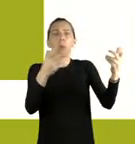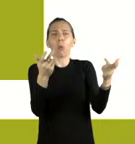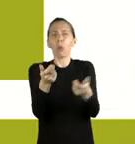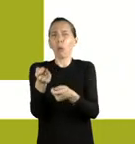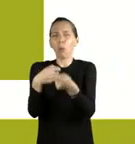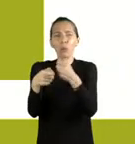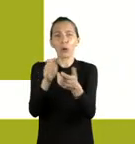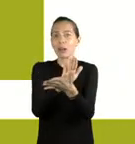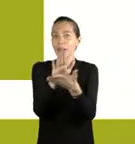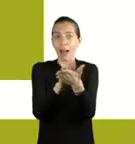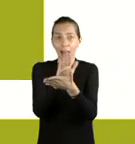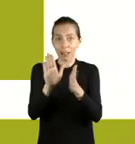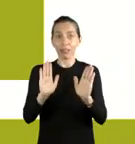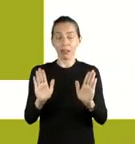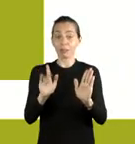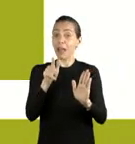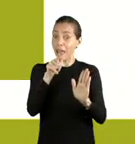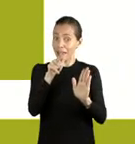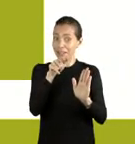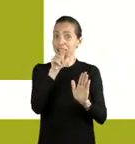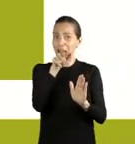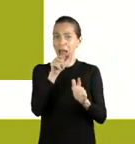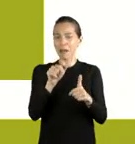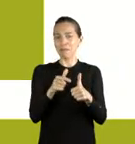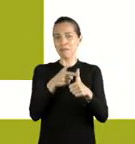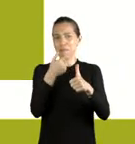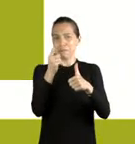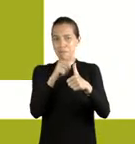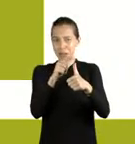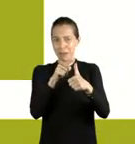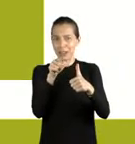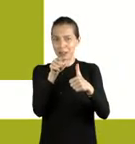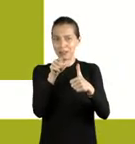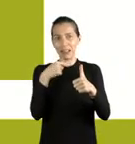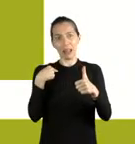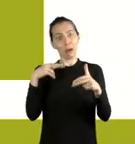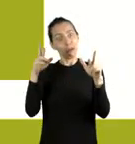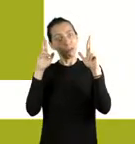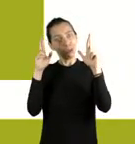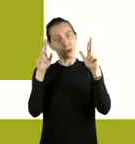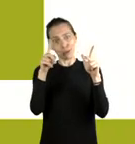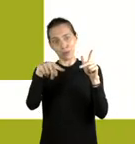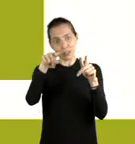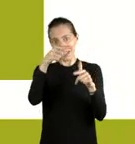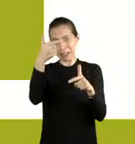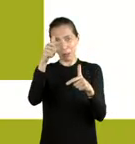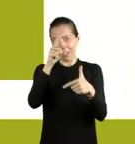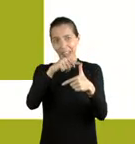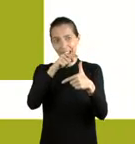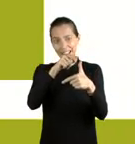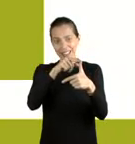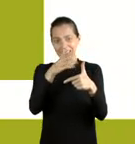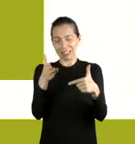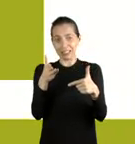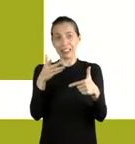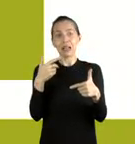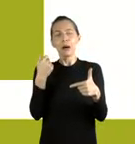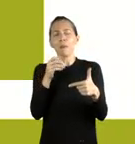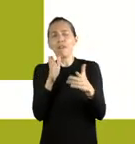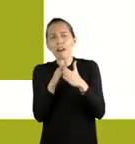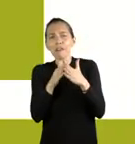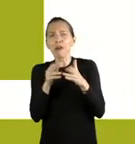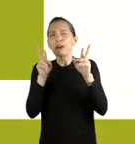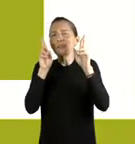essa é a fase 1. Espero que vocês não estejam. Acho que Talvez aqui eu espero que vocês saiam pelo menos na fase